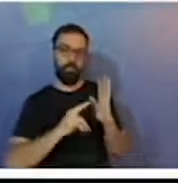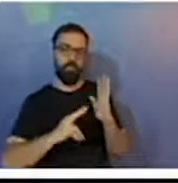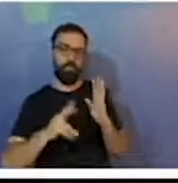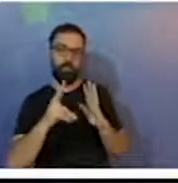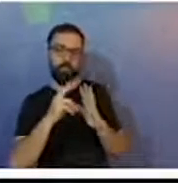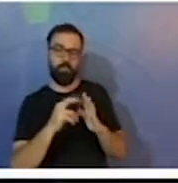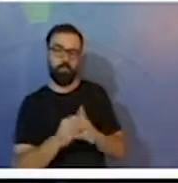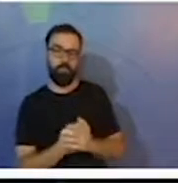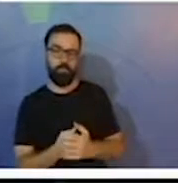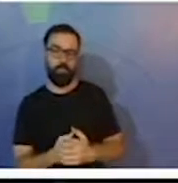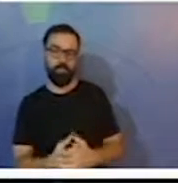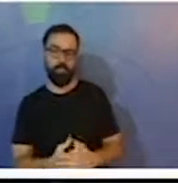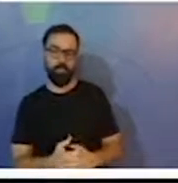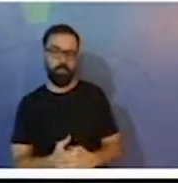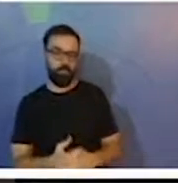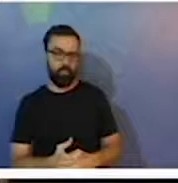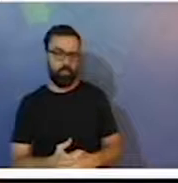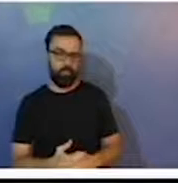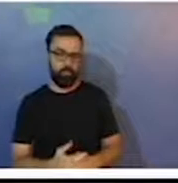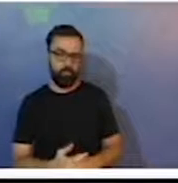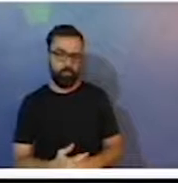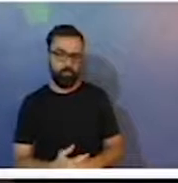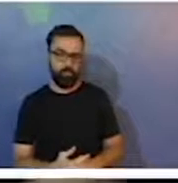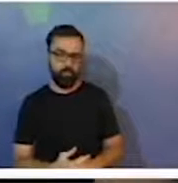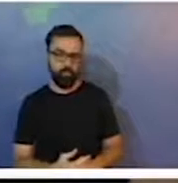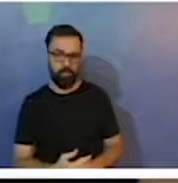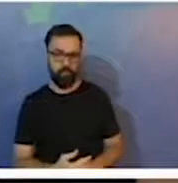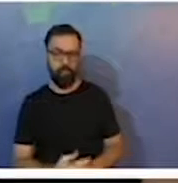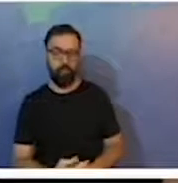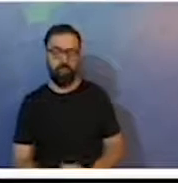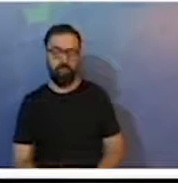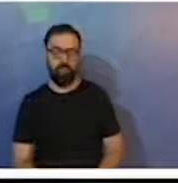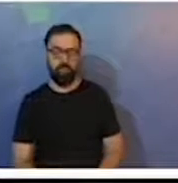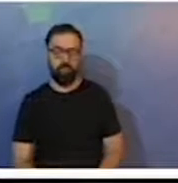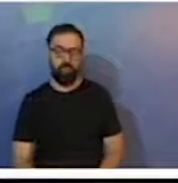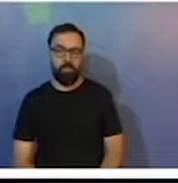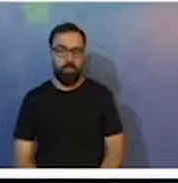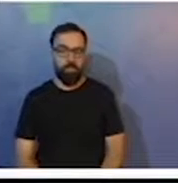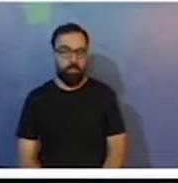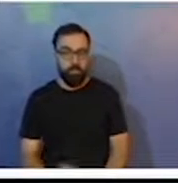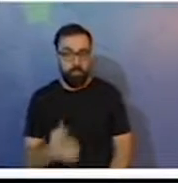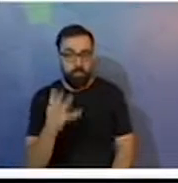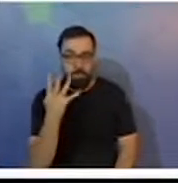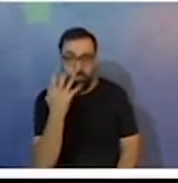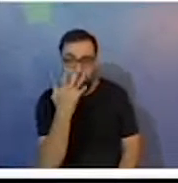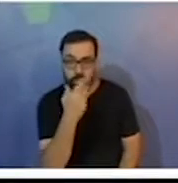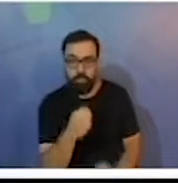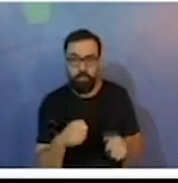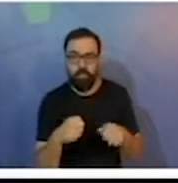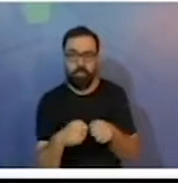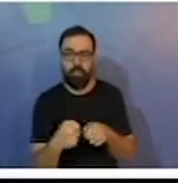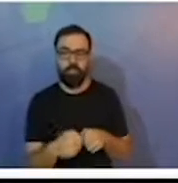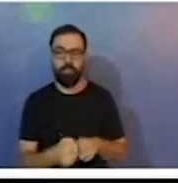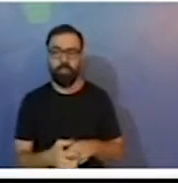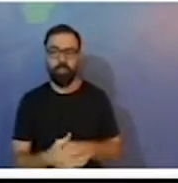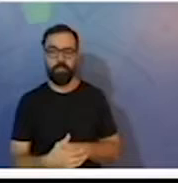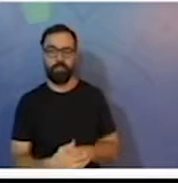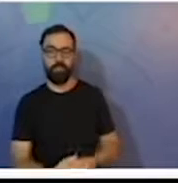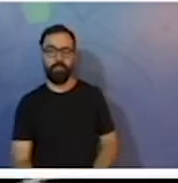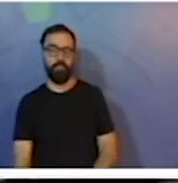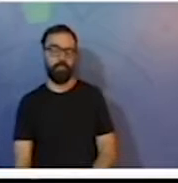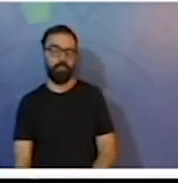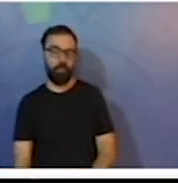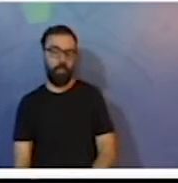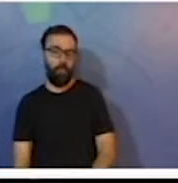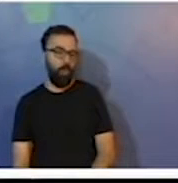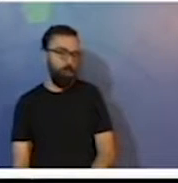lado esquerdo tá certo a Caprice faz em seu caderno as gente